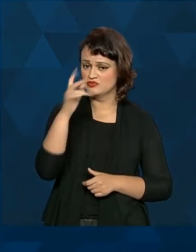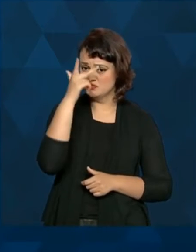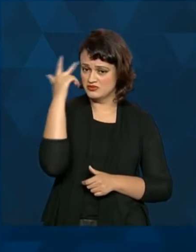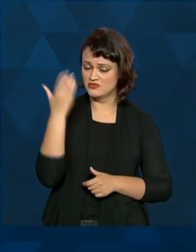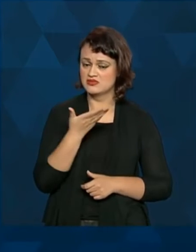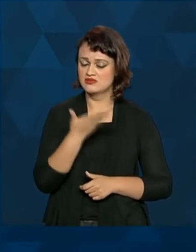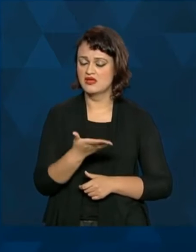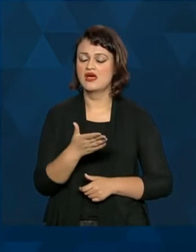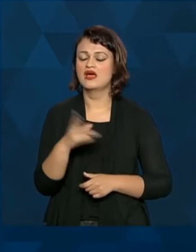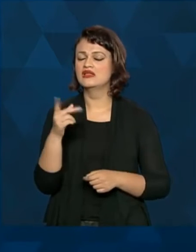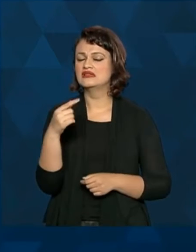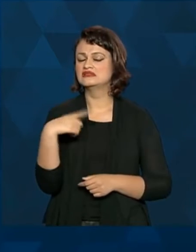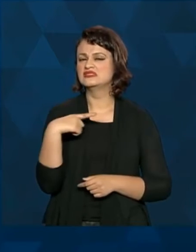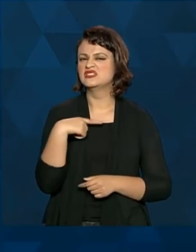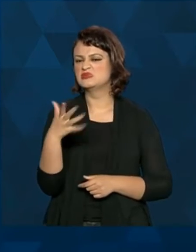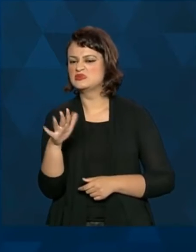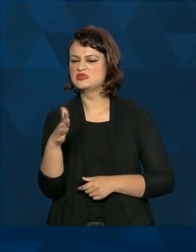população apresentou pelo menos